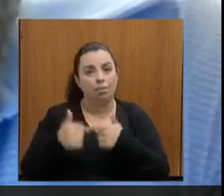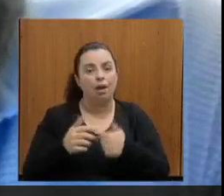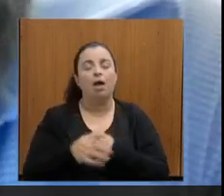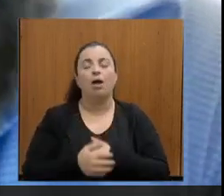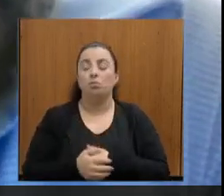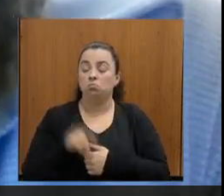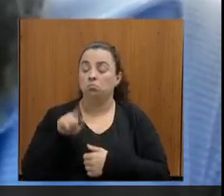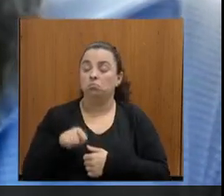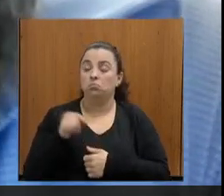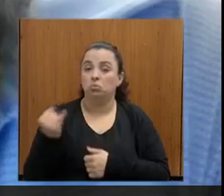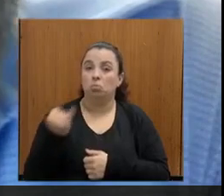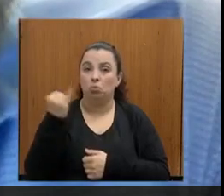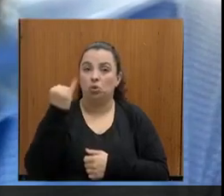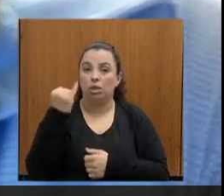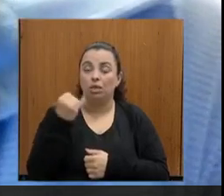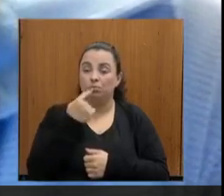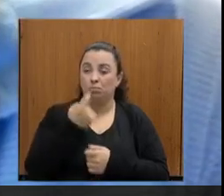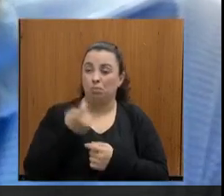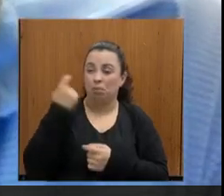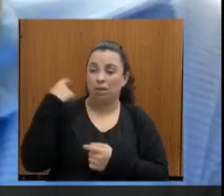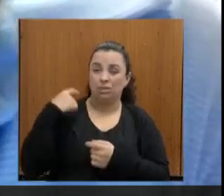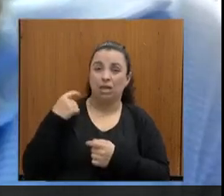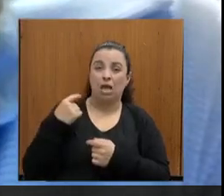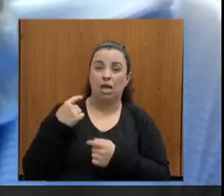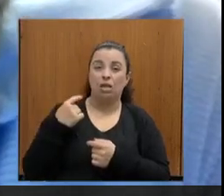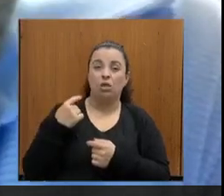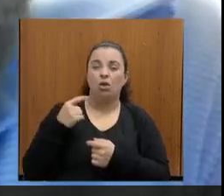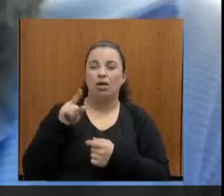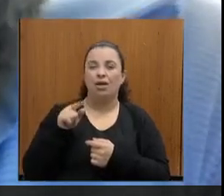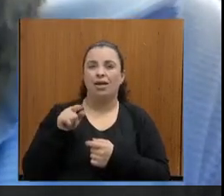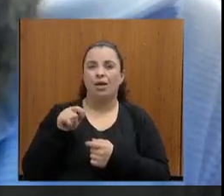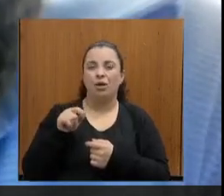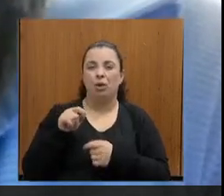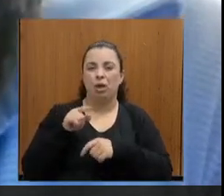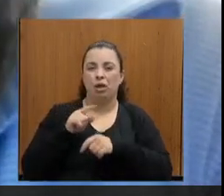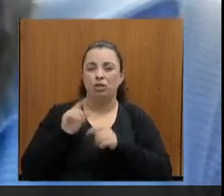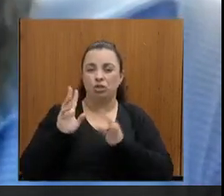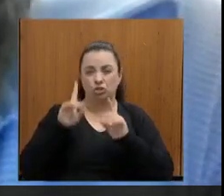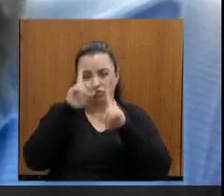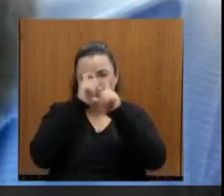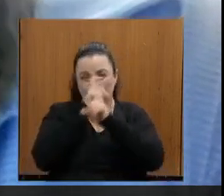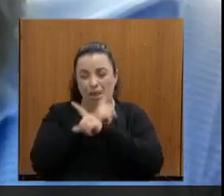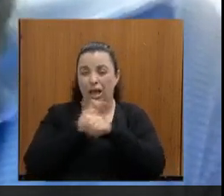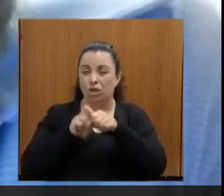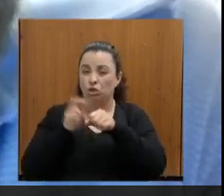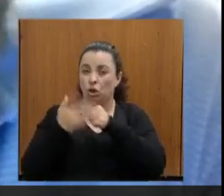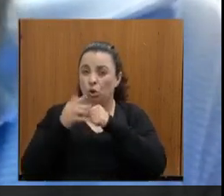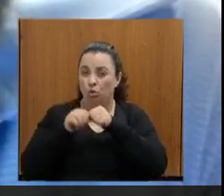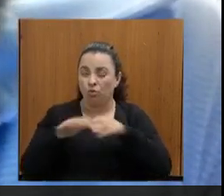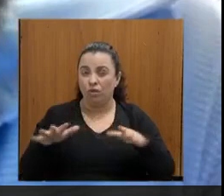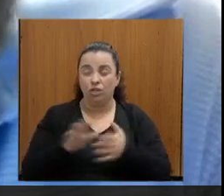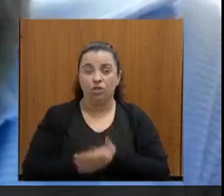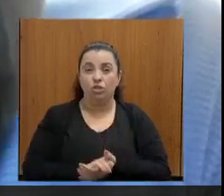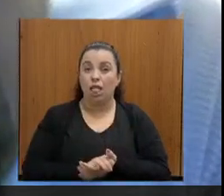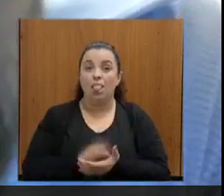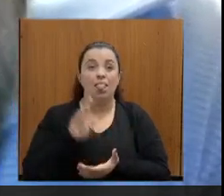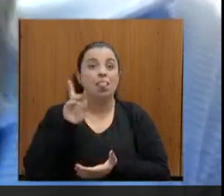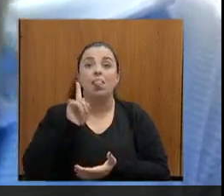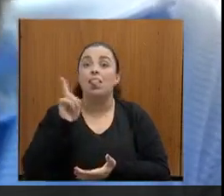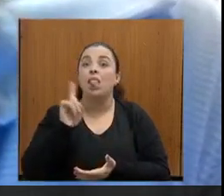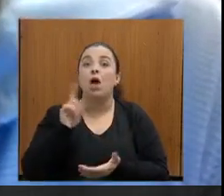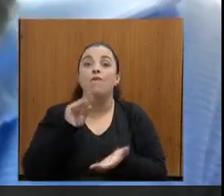momento e mais um pouco empinou kovir não faltou um sequer comida na BIOS do agruparh